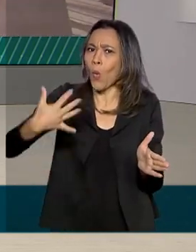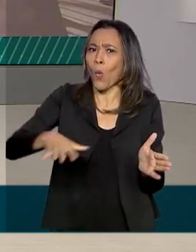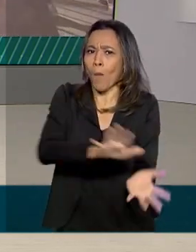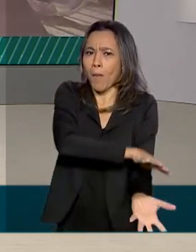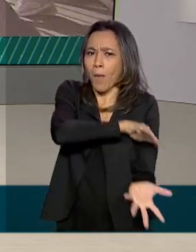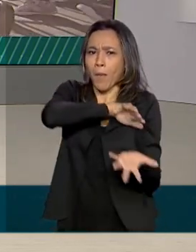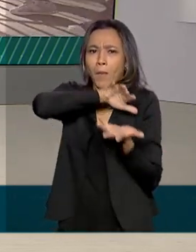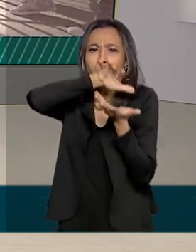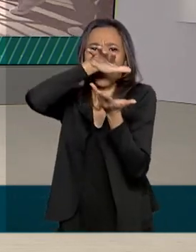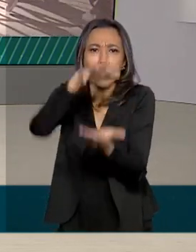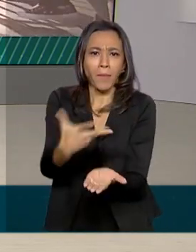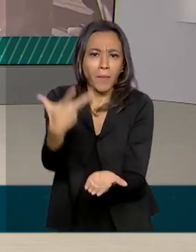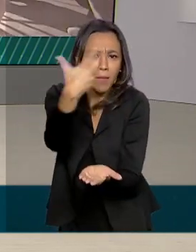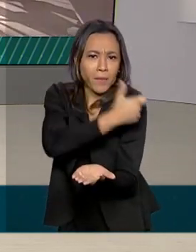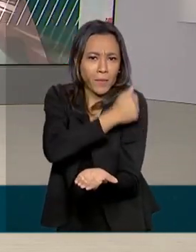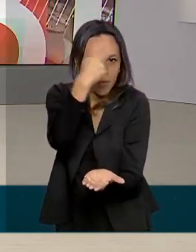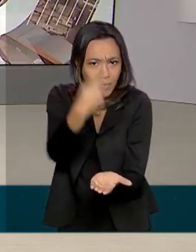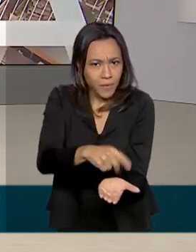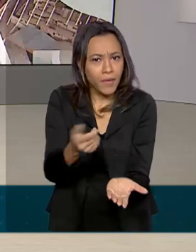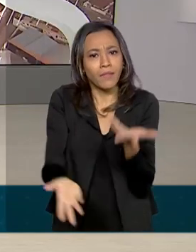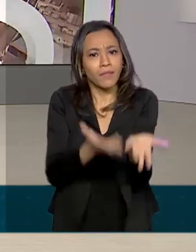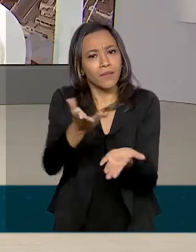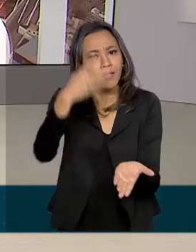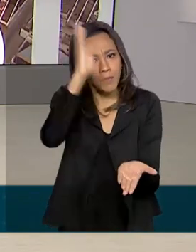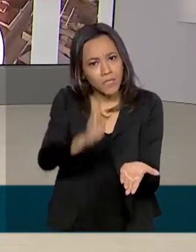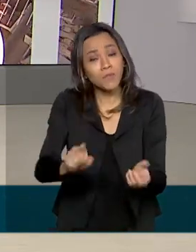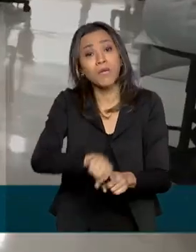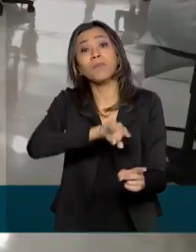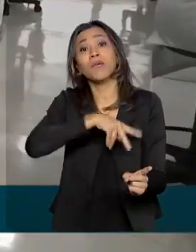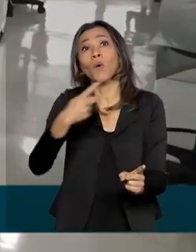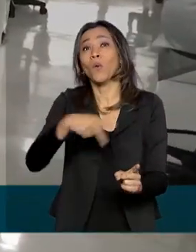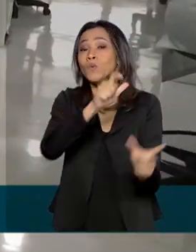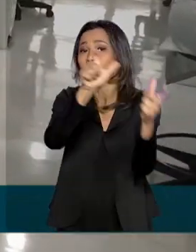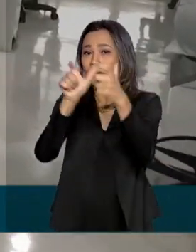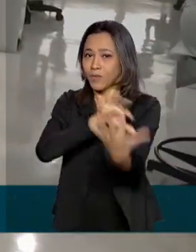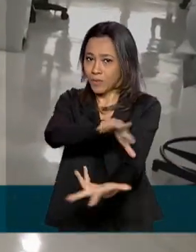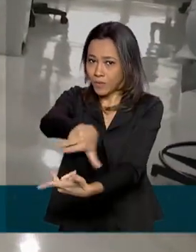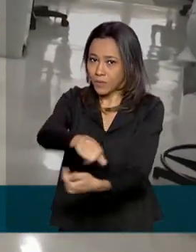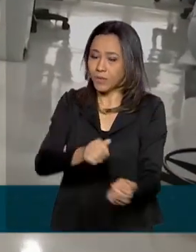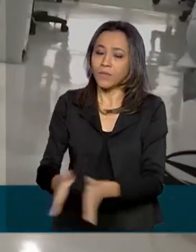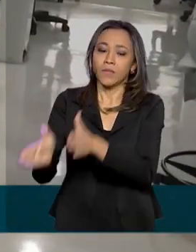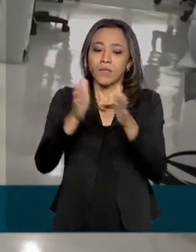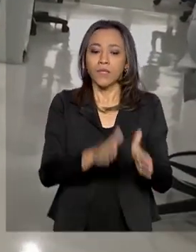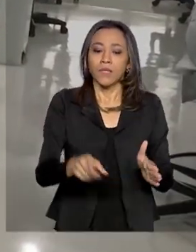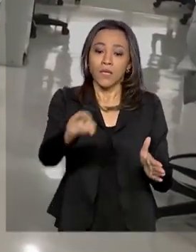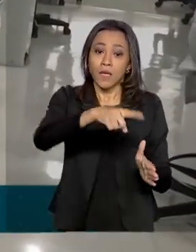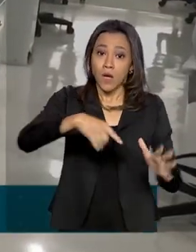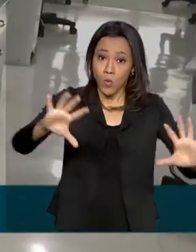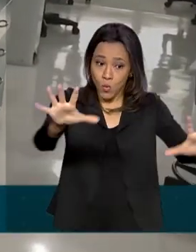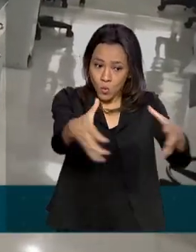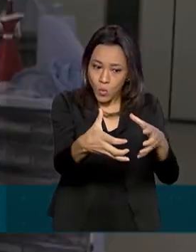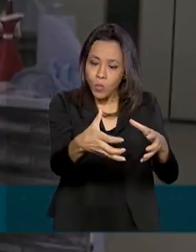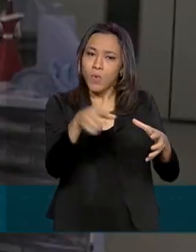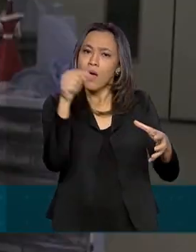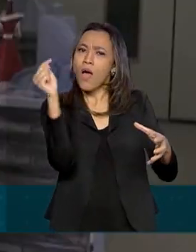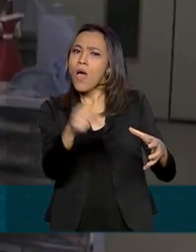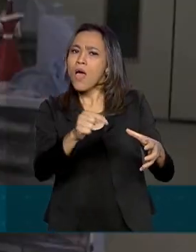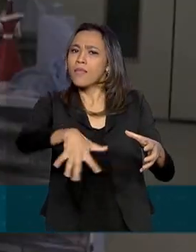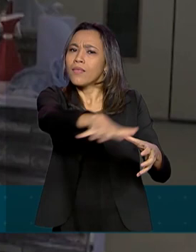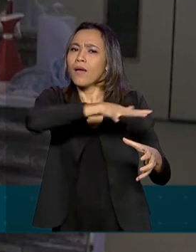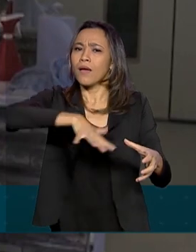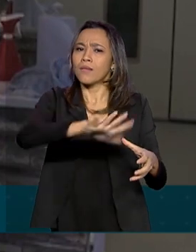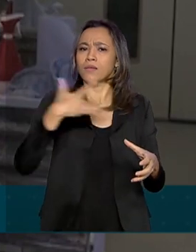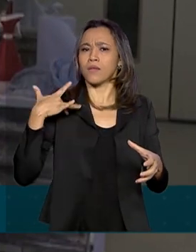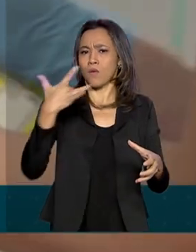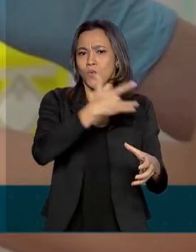atender a população daqui e de outras partes do mundo. A maioria dos selecionados está ligado à área da saúde. Eles vão